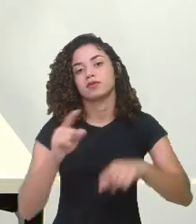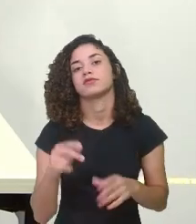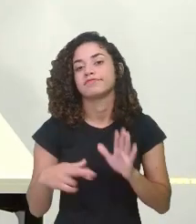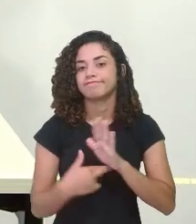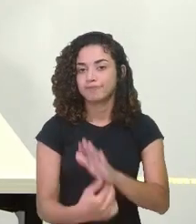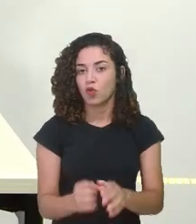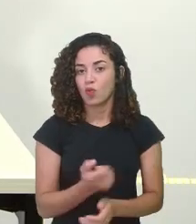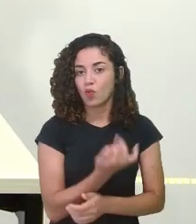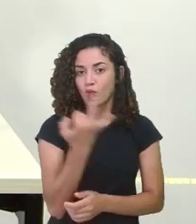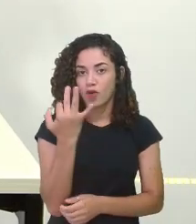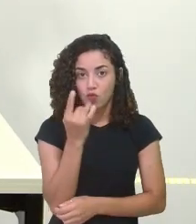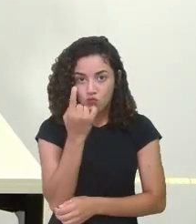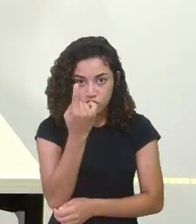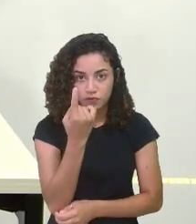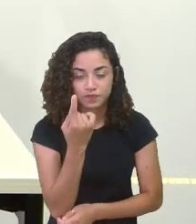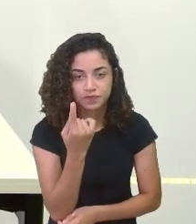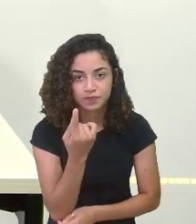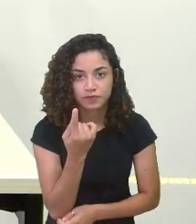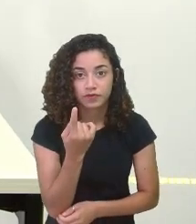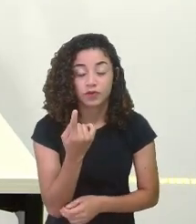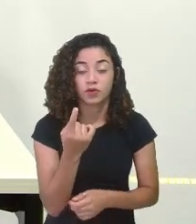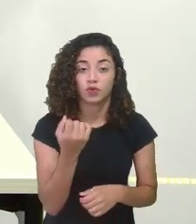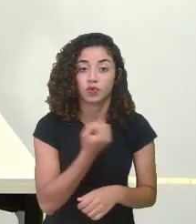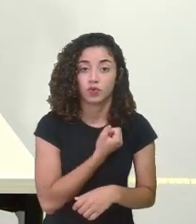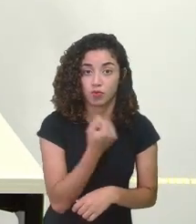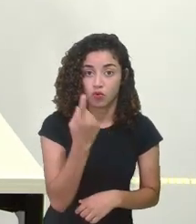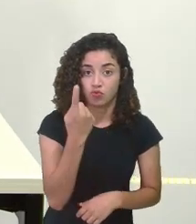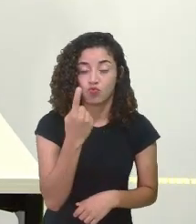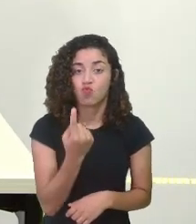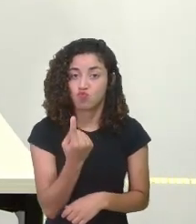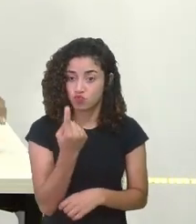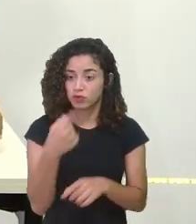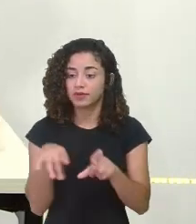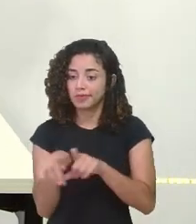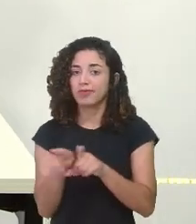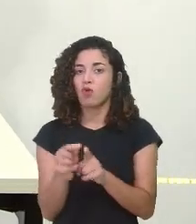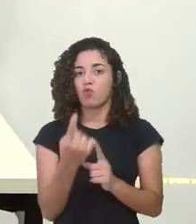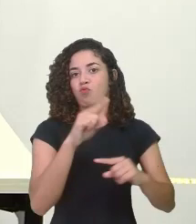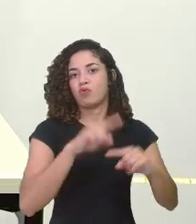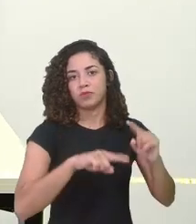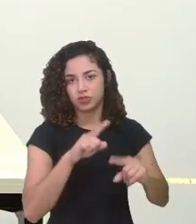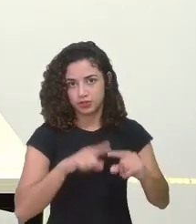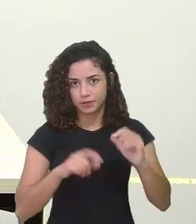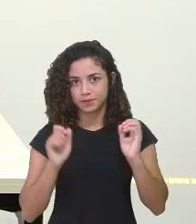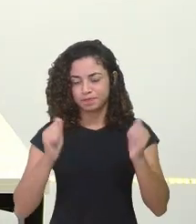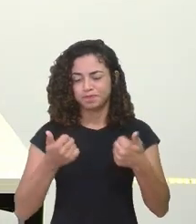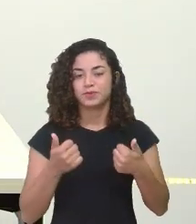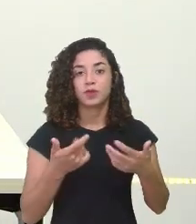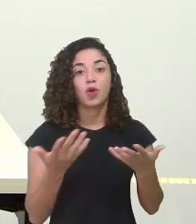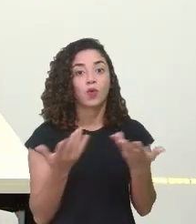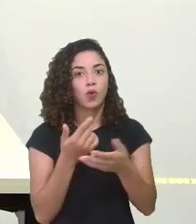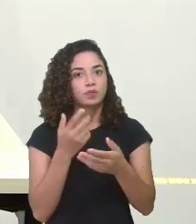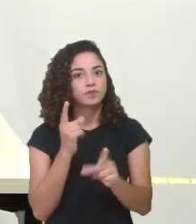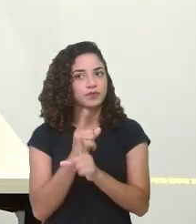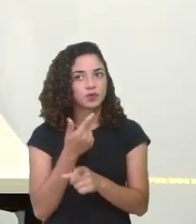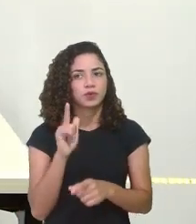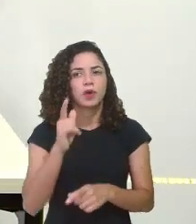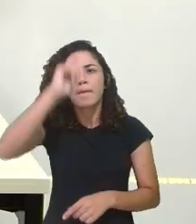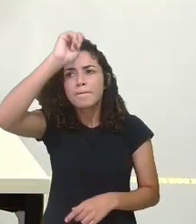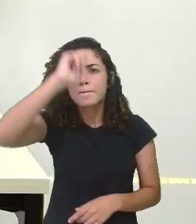1. Então, número 1 objeto, tá certo? E aí vamos descobrir os outros.